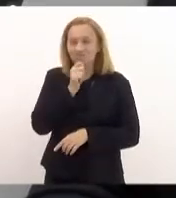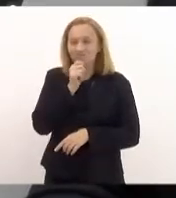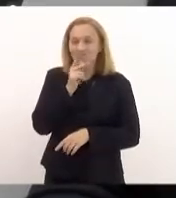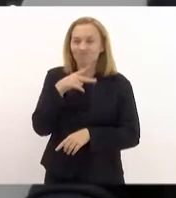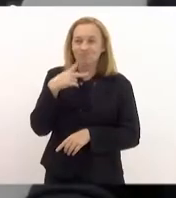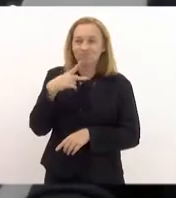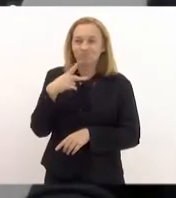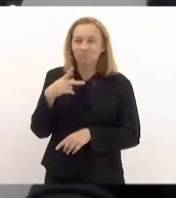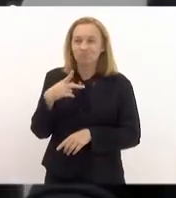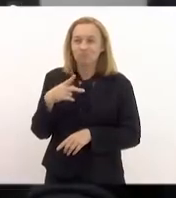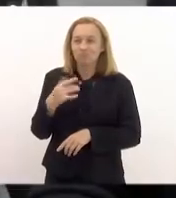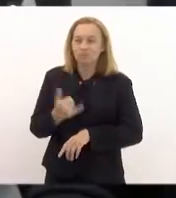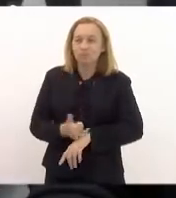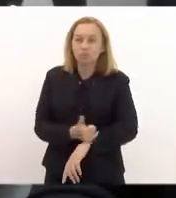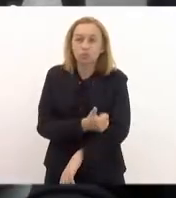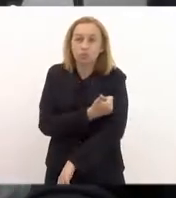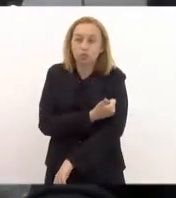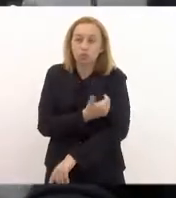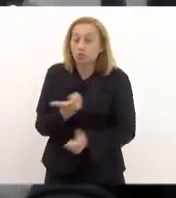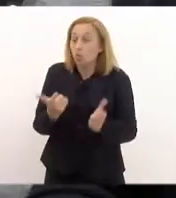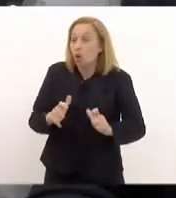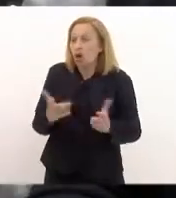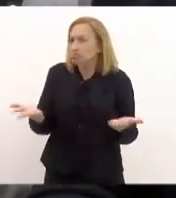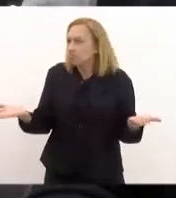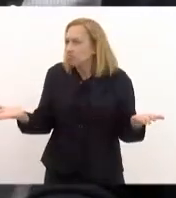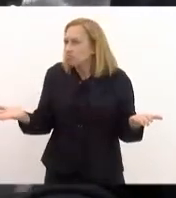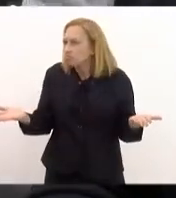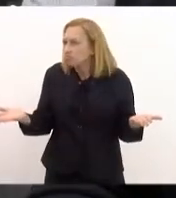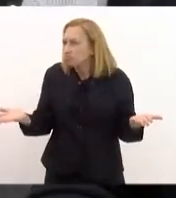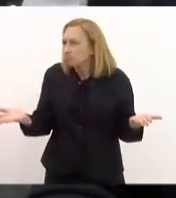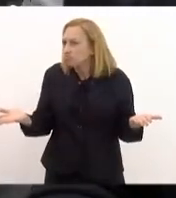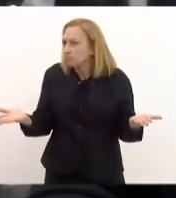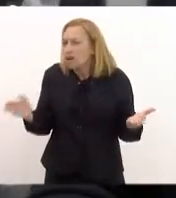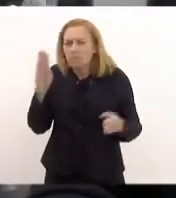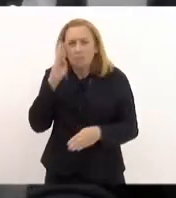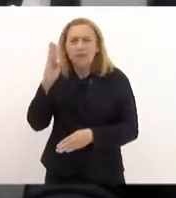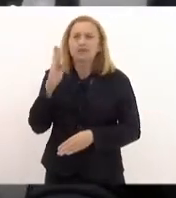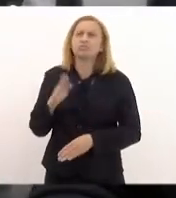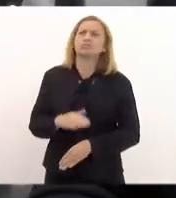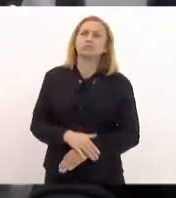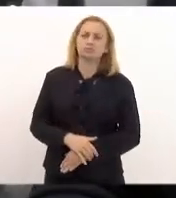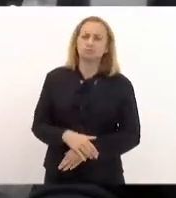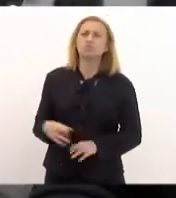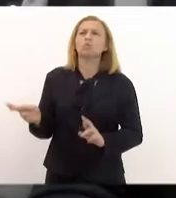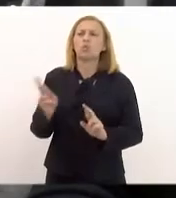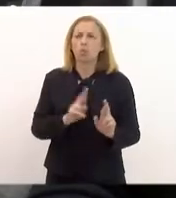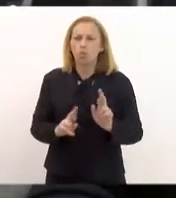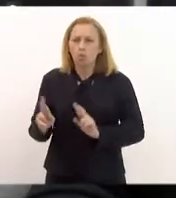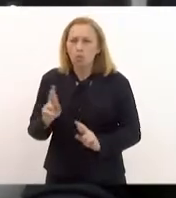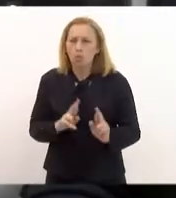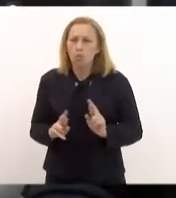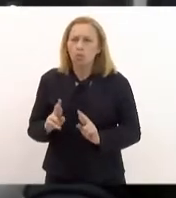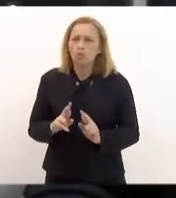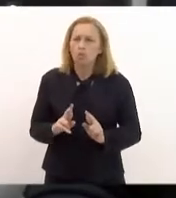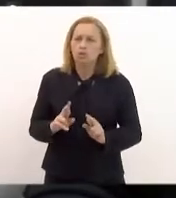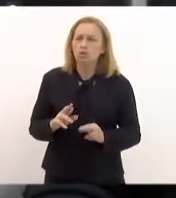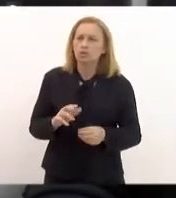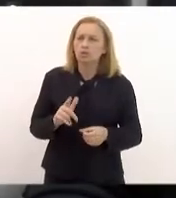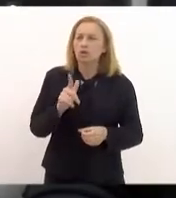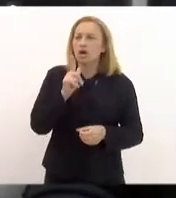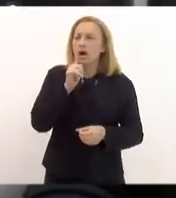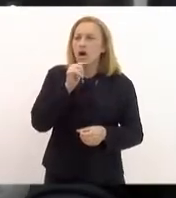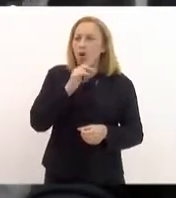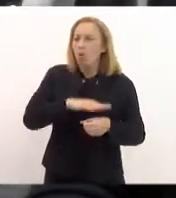da infraestrutura. A infraestrutura, principalmente em relação a saneamento